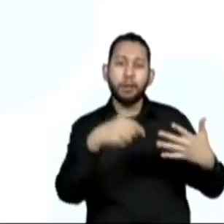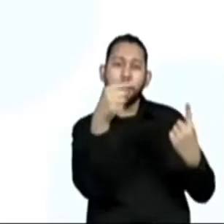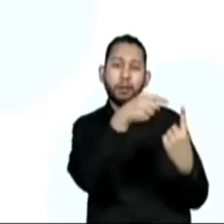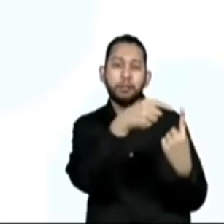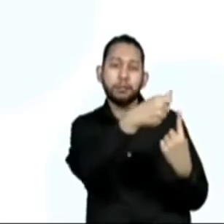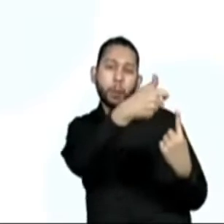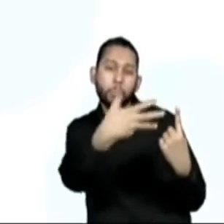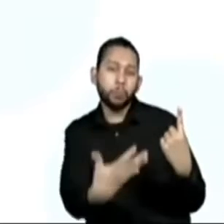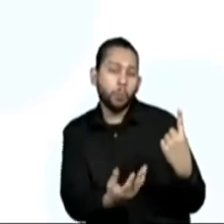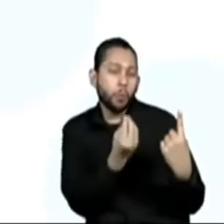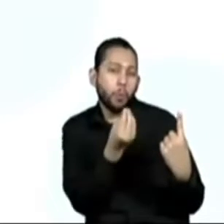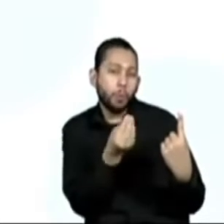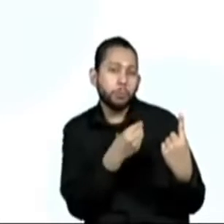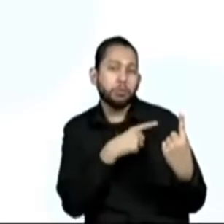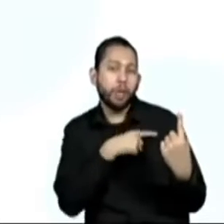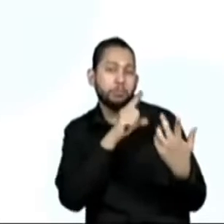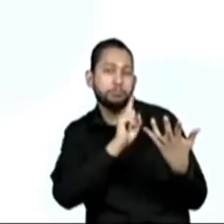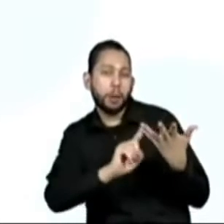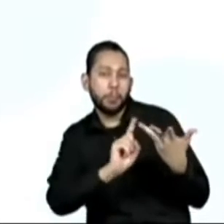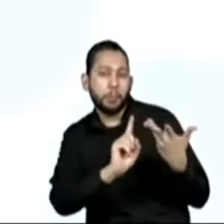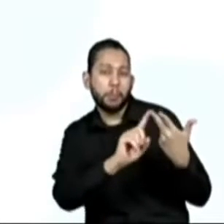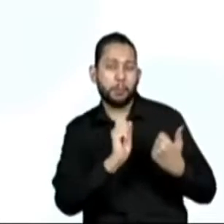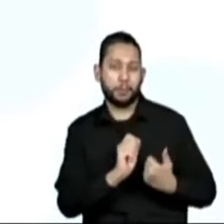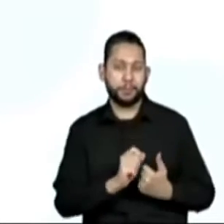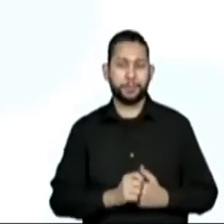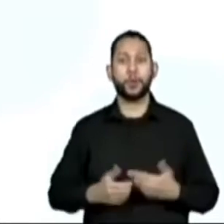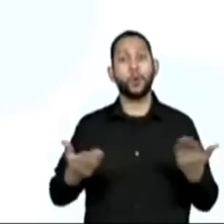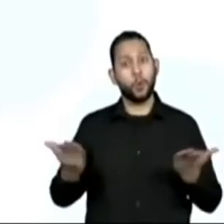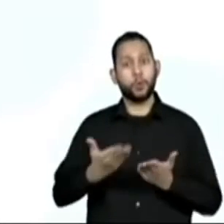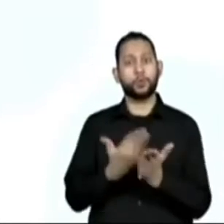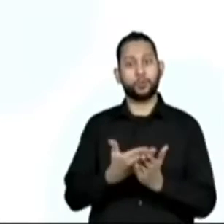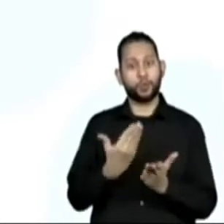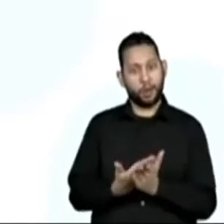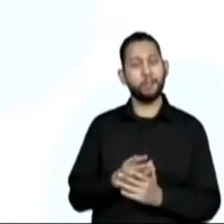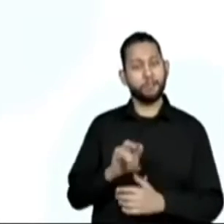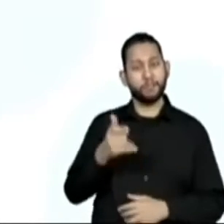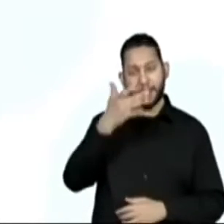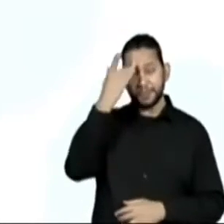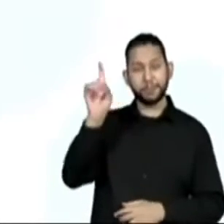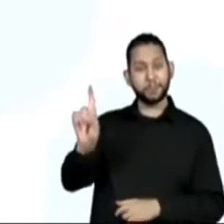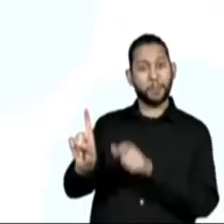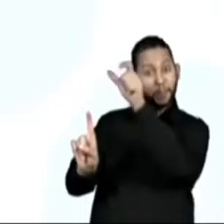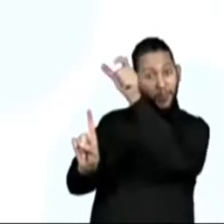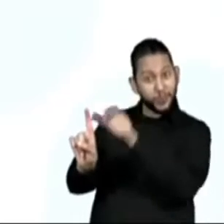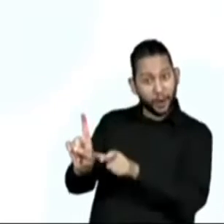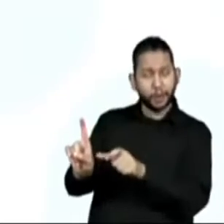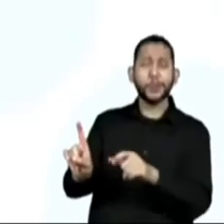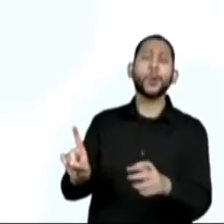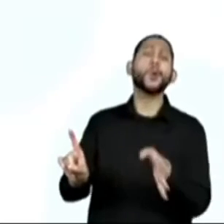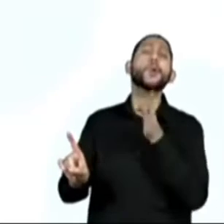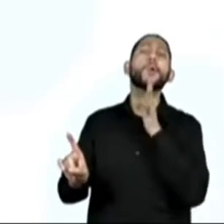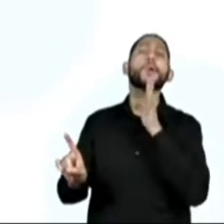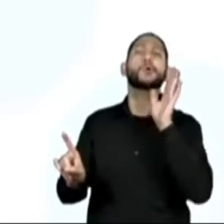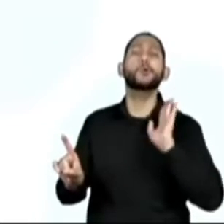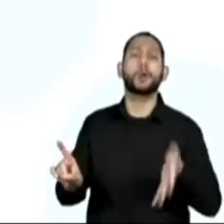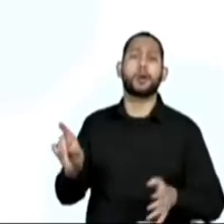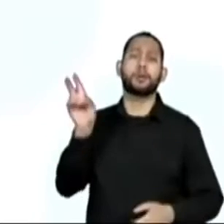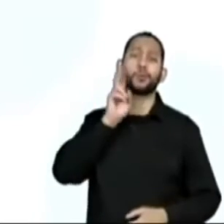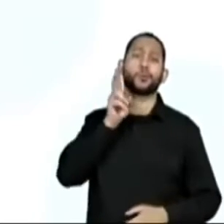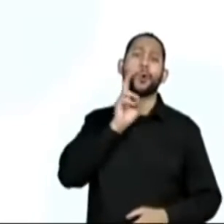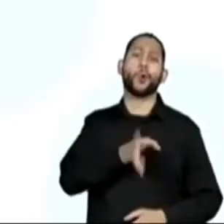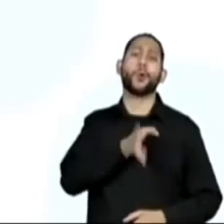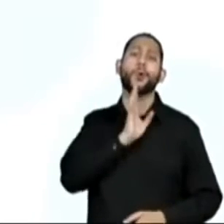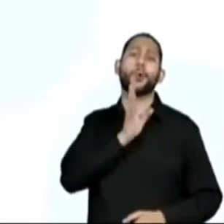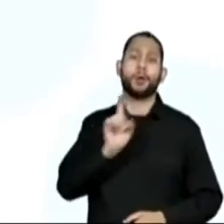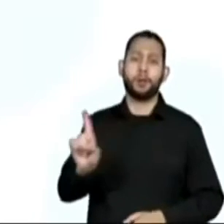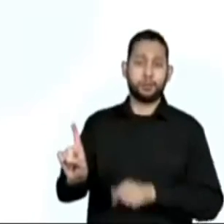O que vamos aprender? Nessa aula vamos descrever personagens de histórias conhecidas. E aí estão perguntando a página,